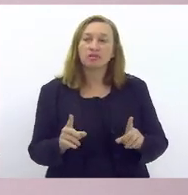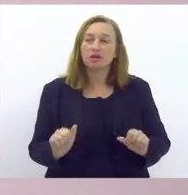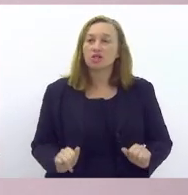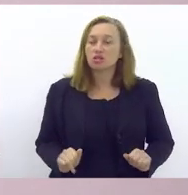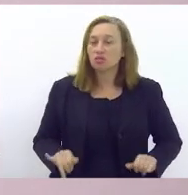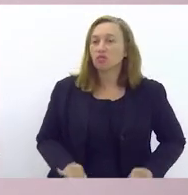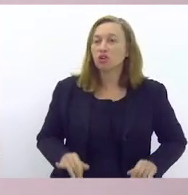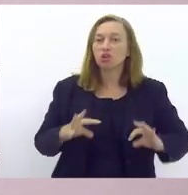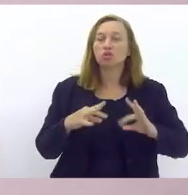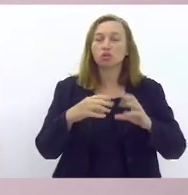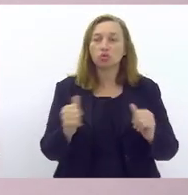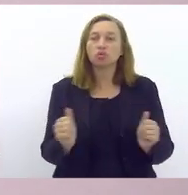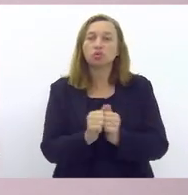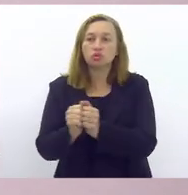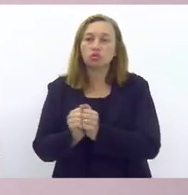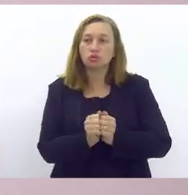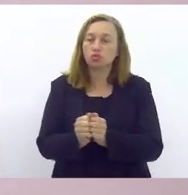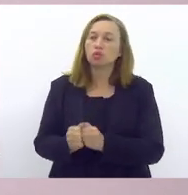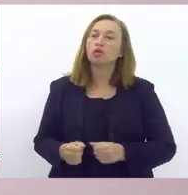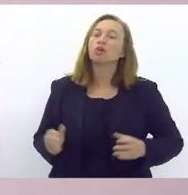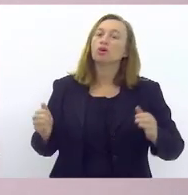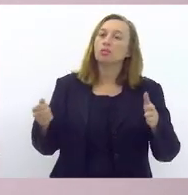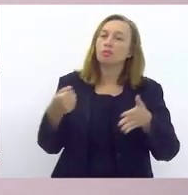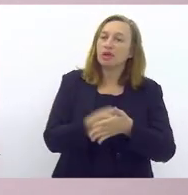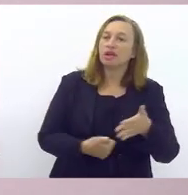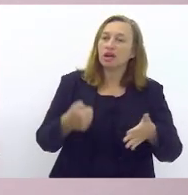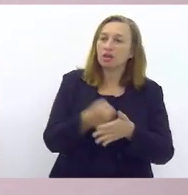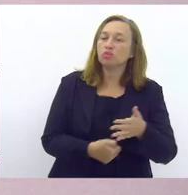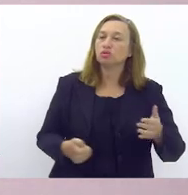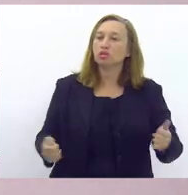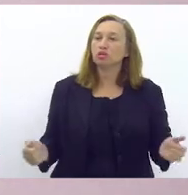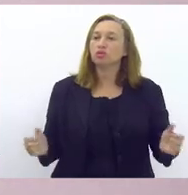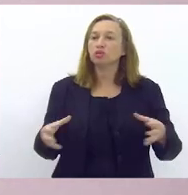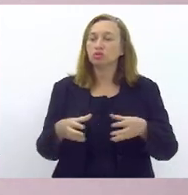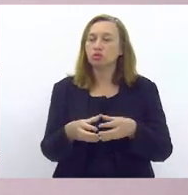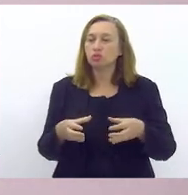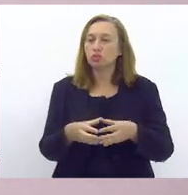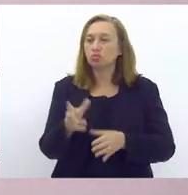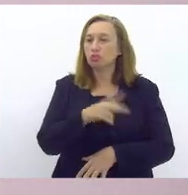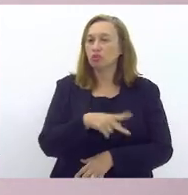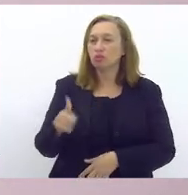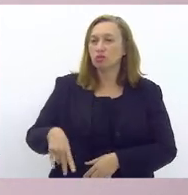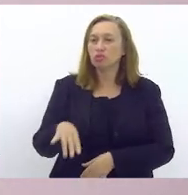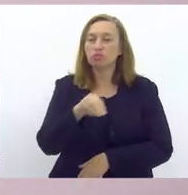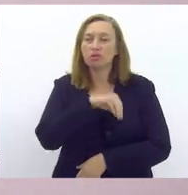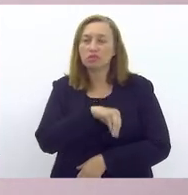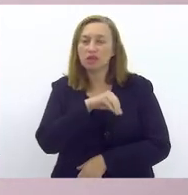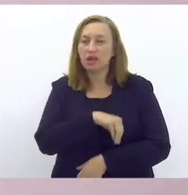junto. Então, hoje, pela luta do enquadramento e pelo piso nacional do magistério.